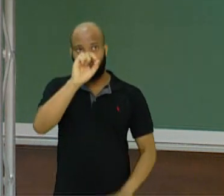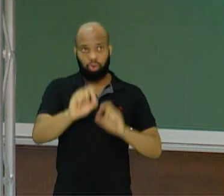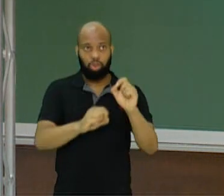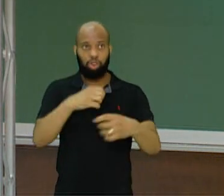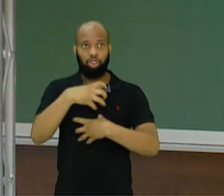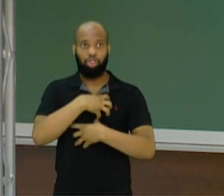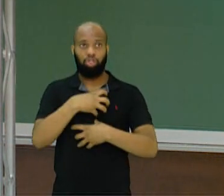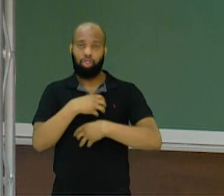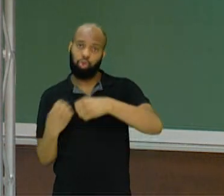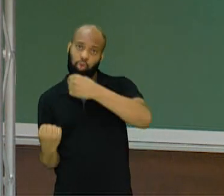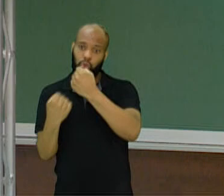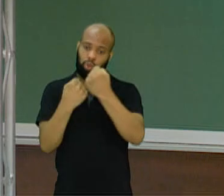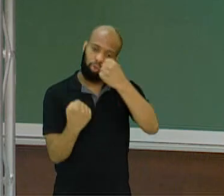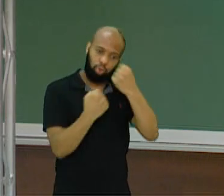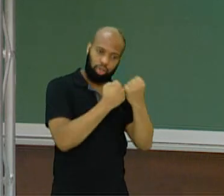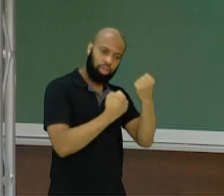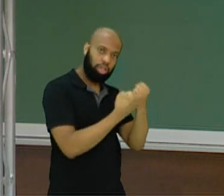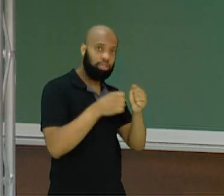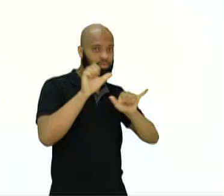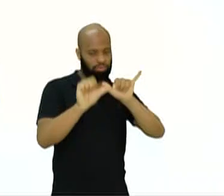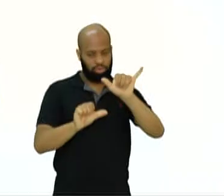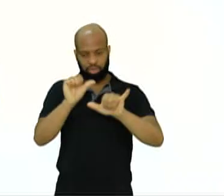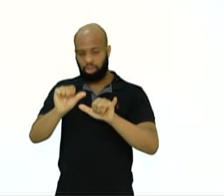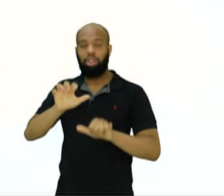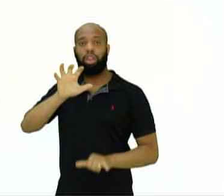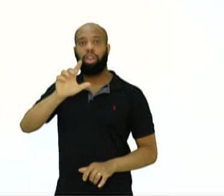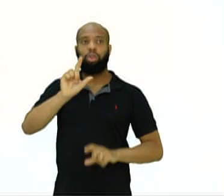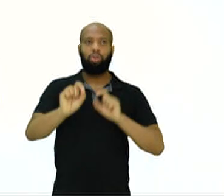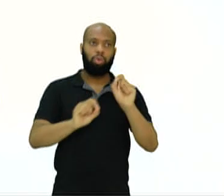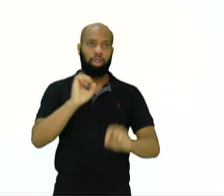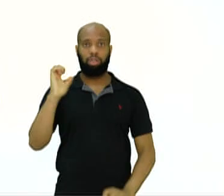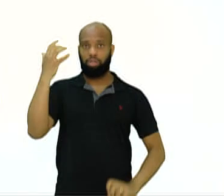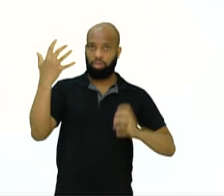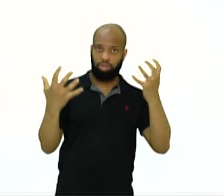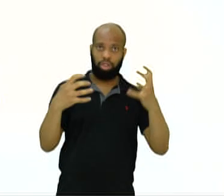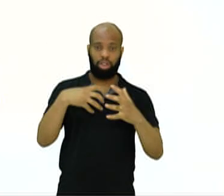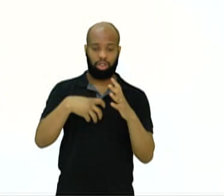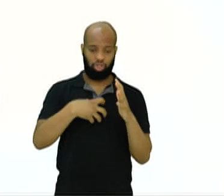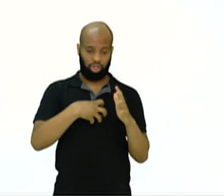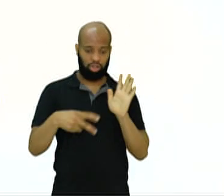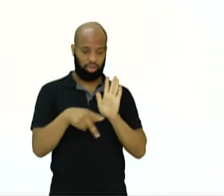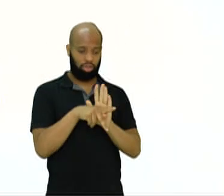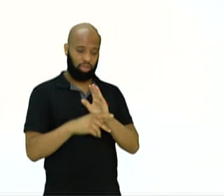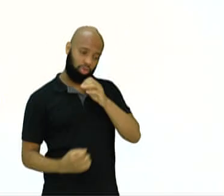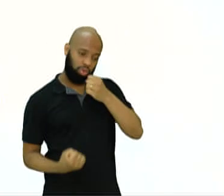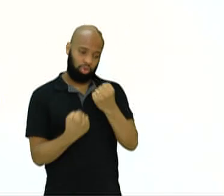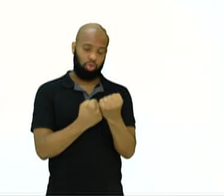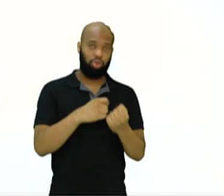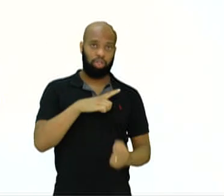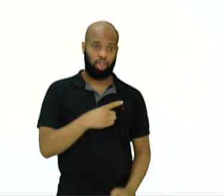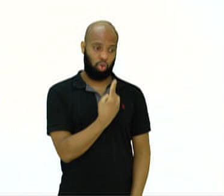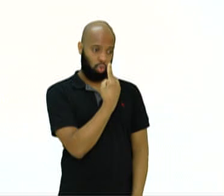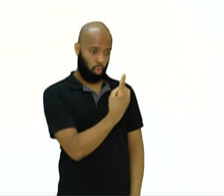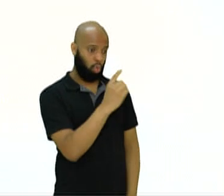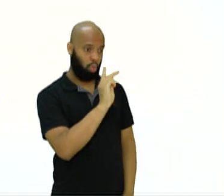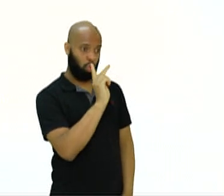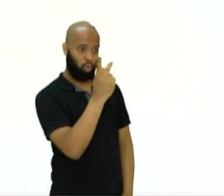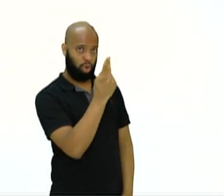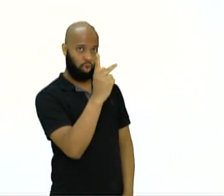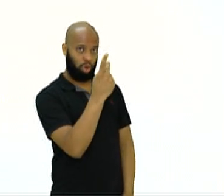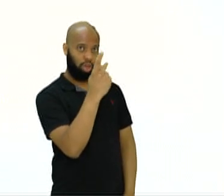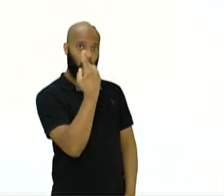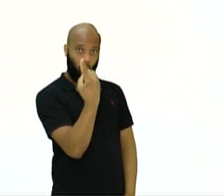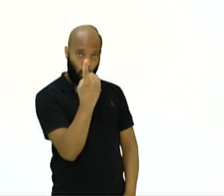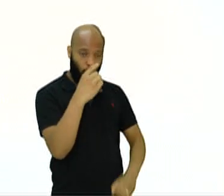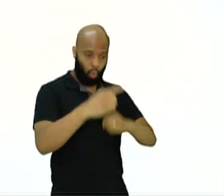de substituição. E as reações de substituição, ela ocorre pela substituição de um hidrogênio, de um átomo